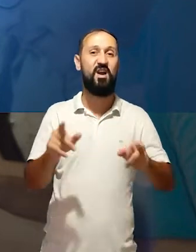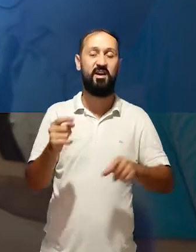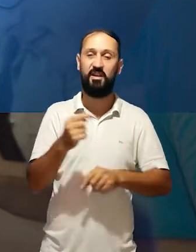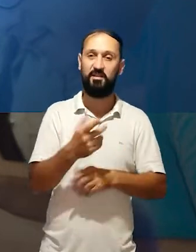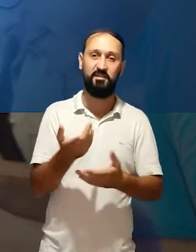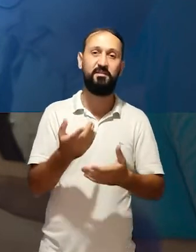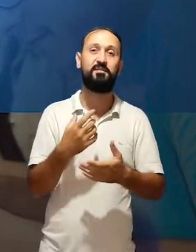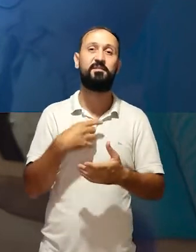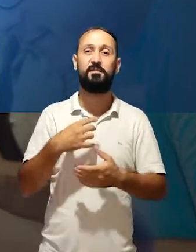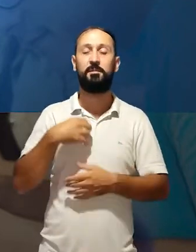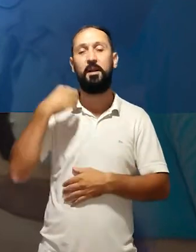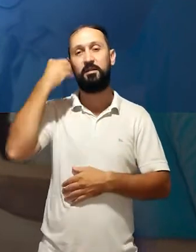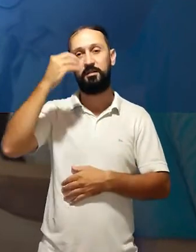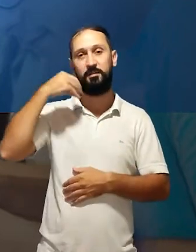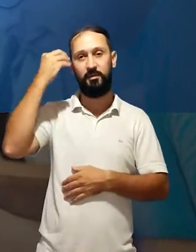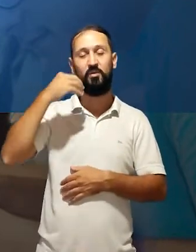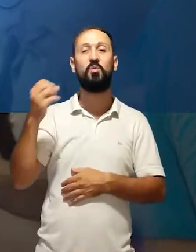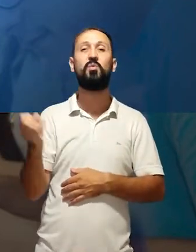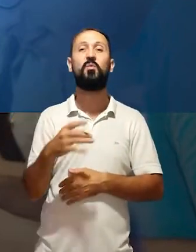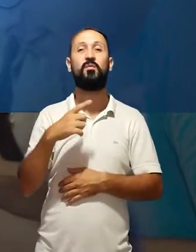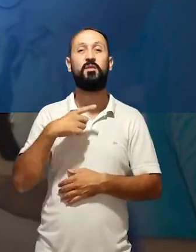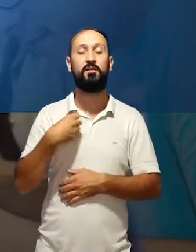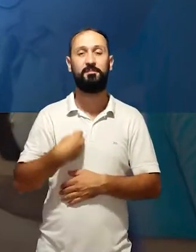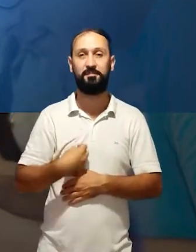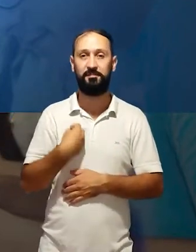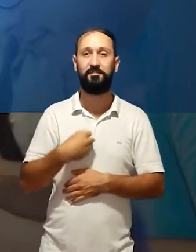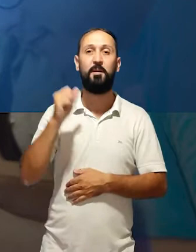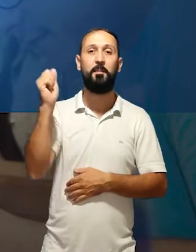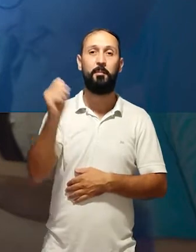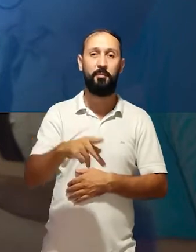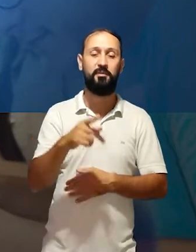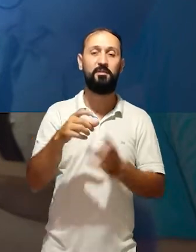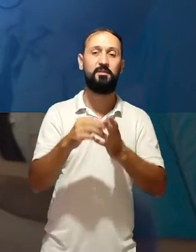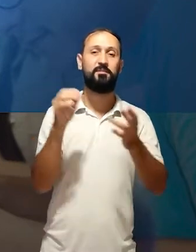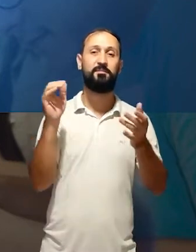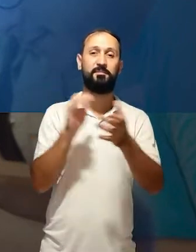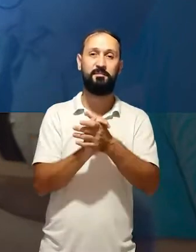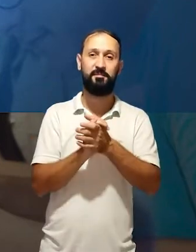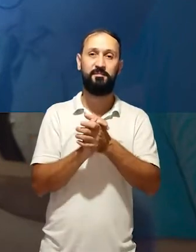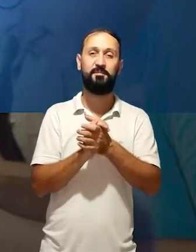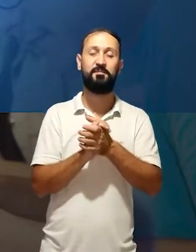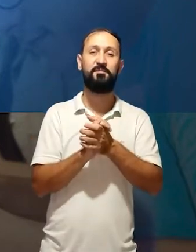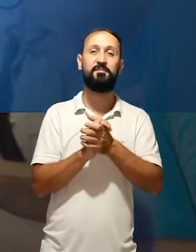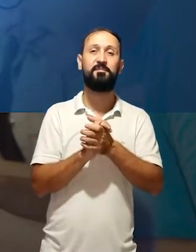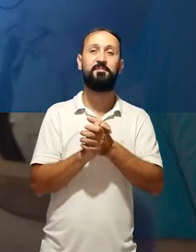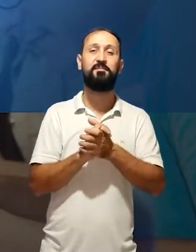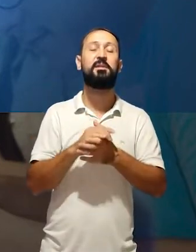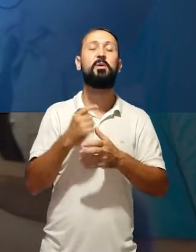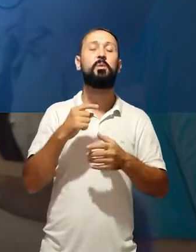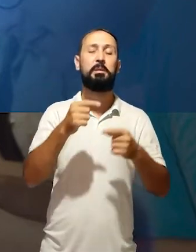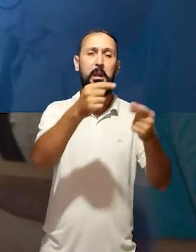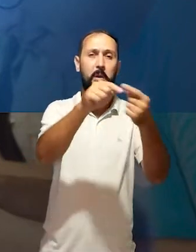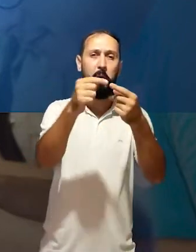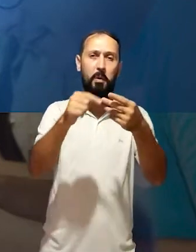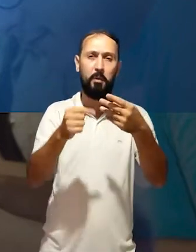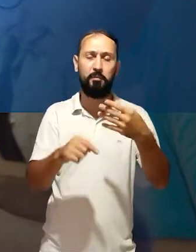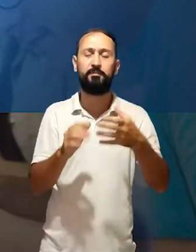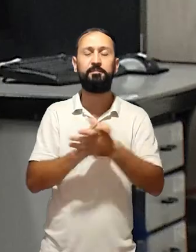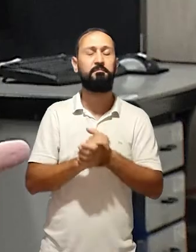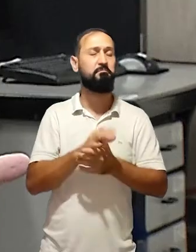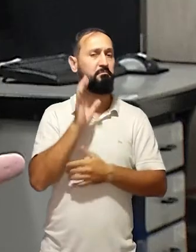vivência já diferenciada pelas experiências novas que ele tem na vida. Aposentado, casado e tudo que ele era